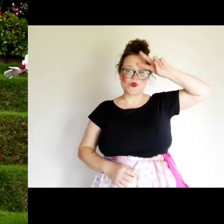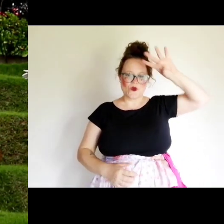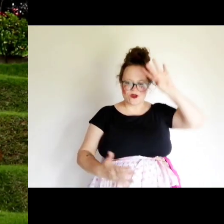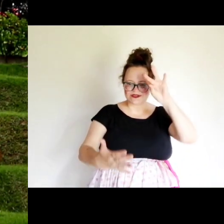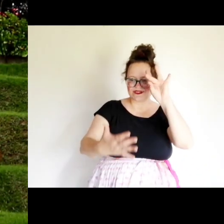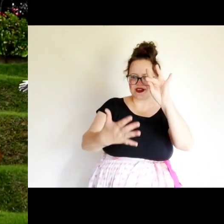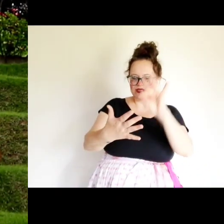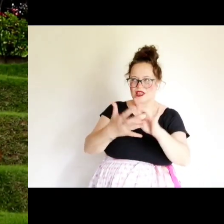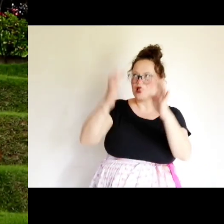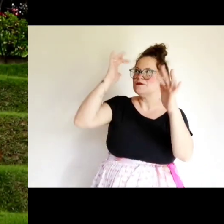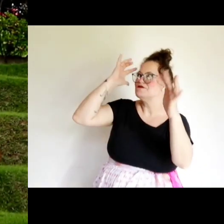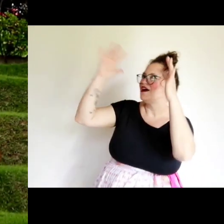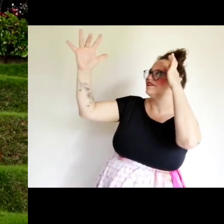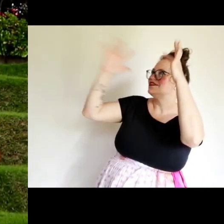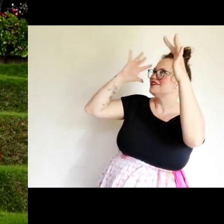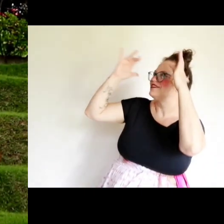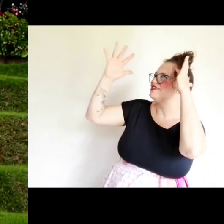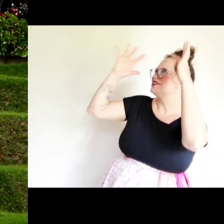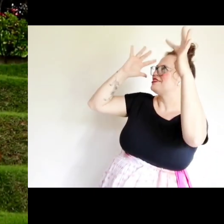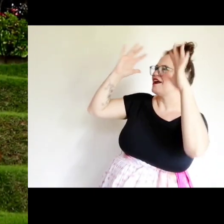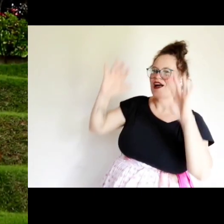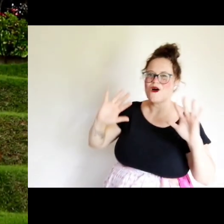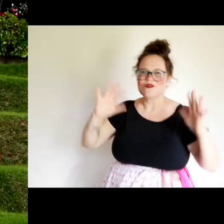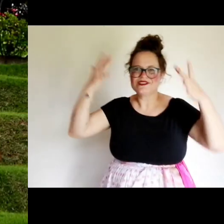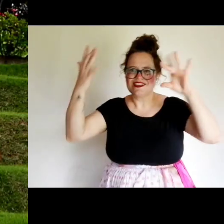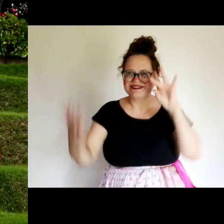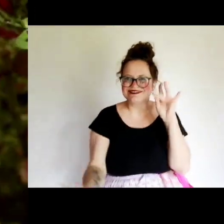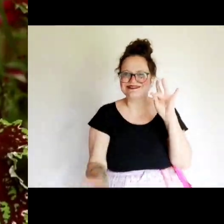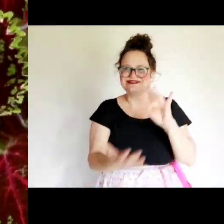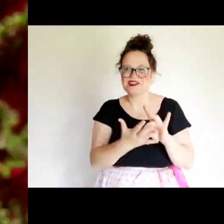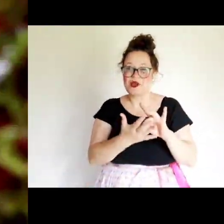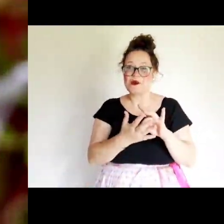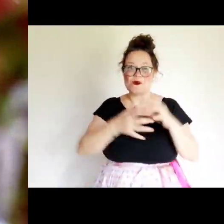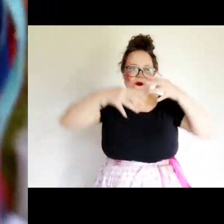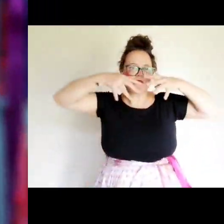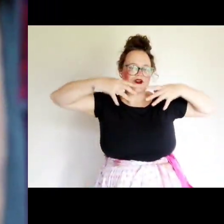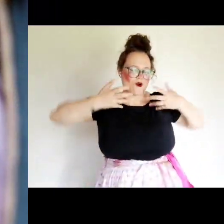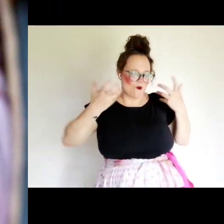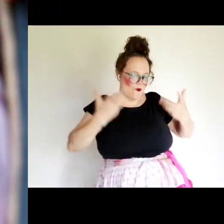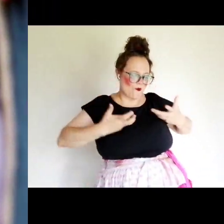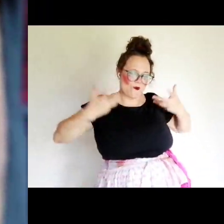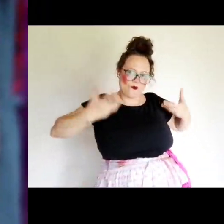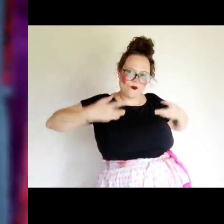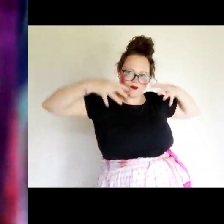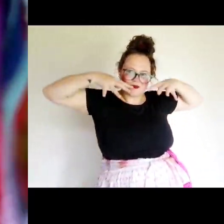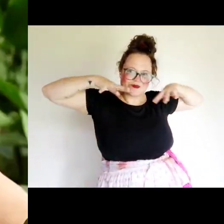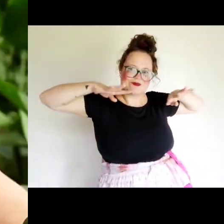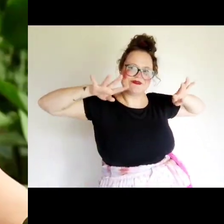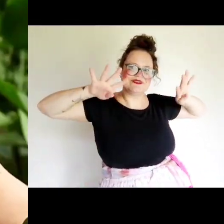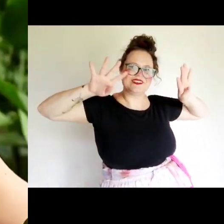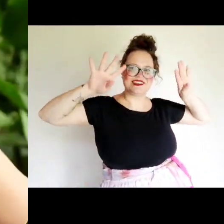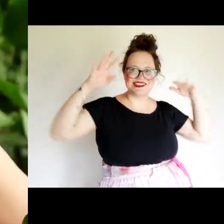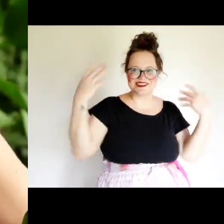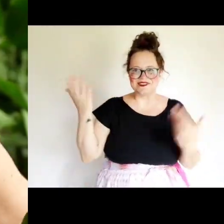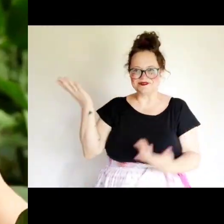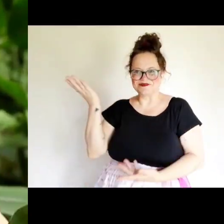Histórias reais de fatos imaginários. Humília, Humília, Humília. Histórias reais de